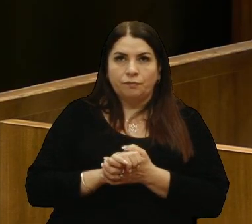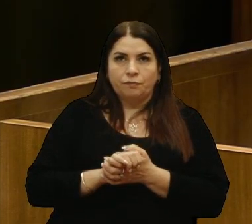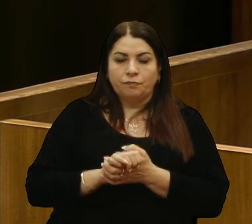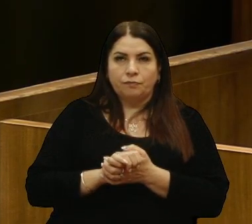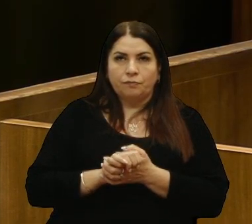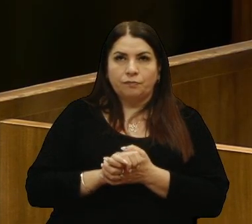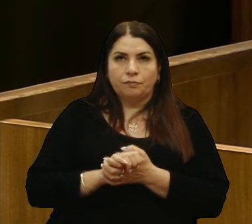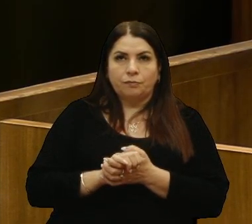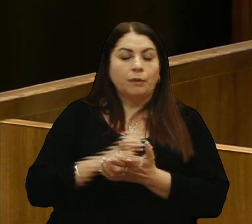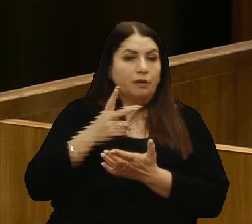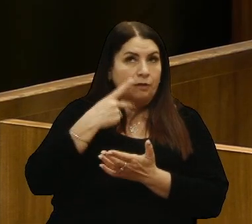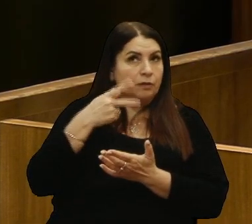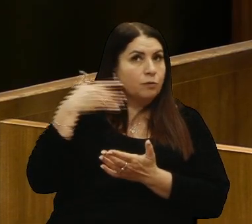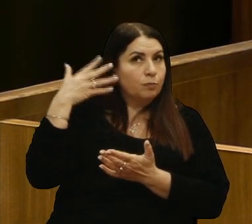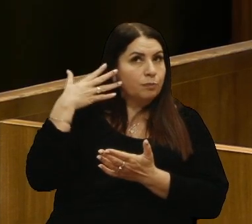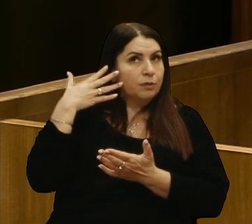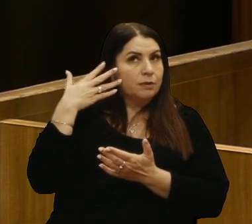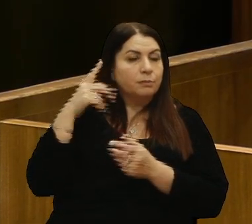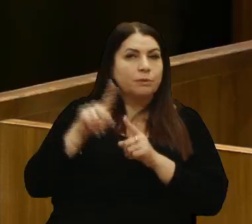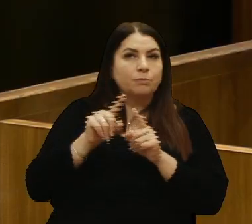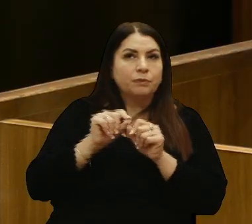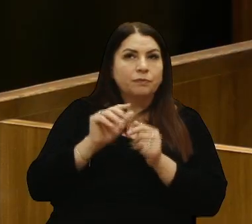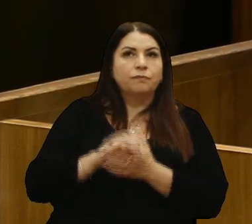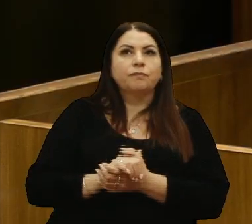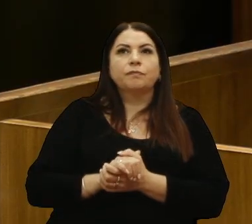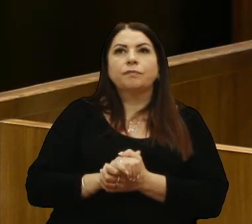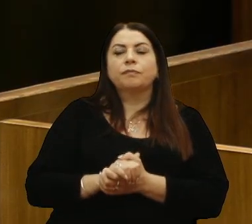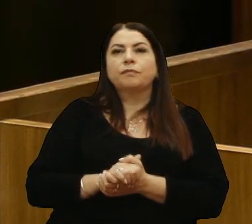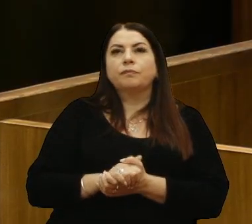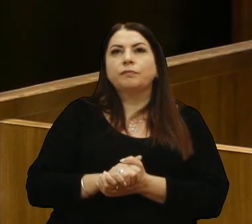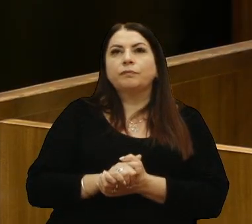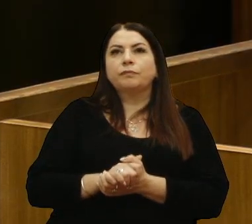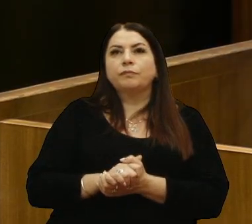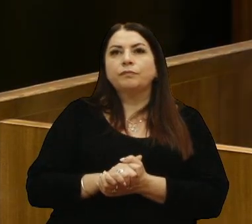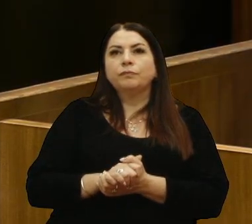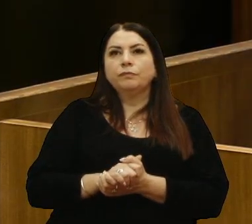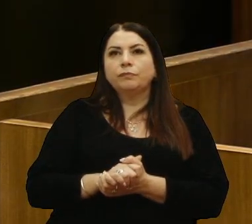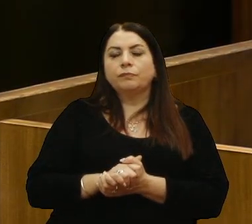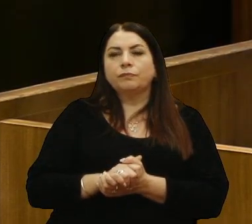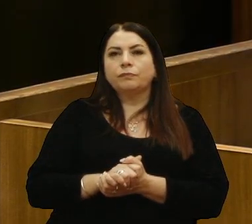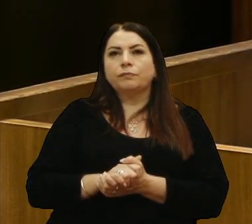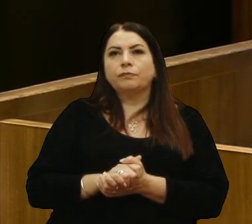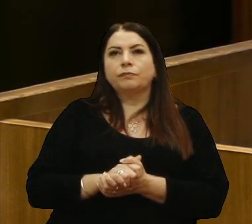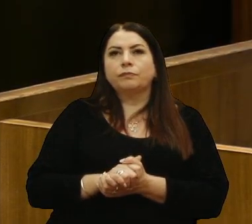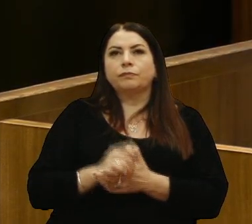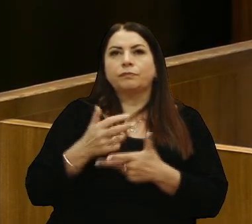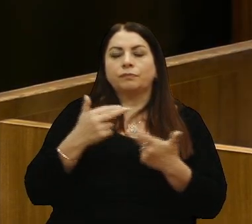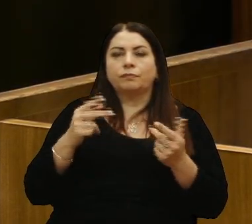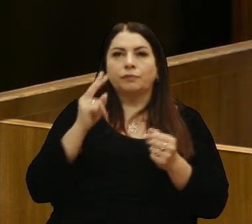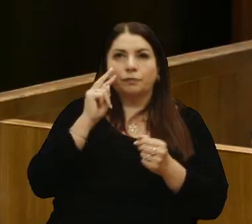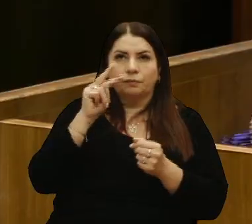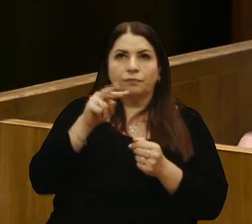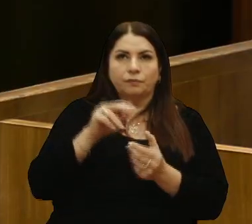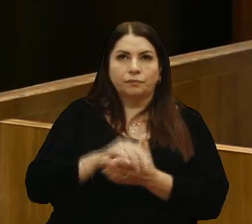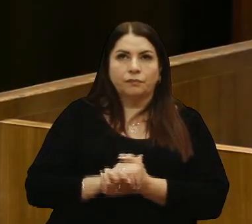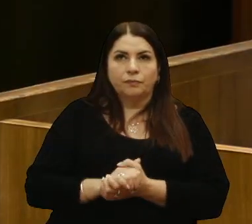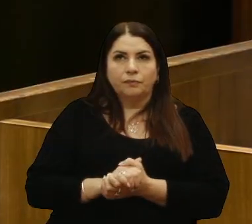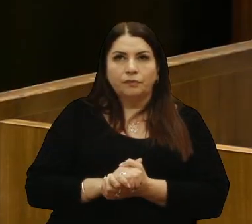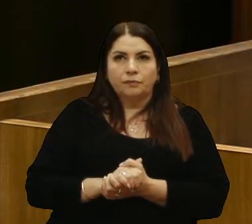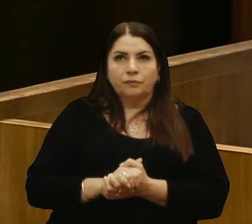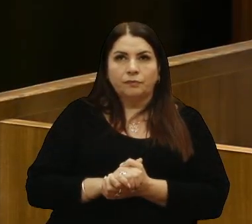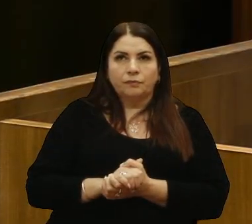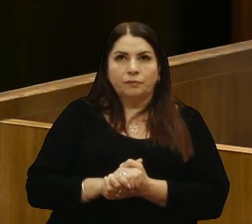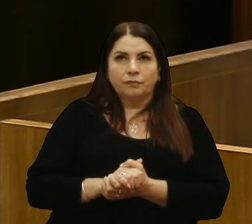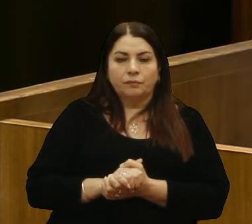no discurso, é por ter sido feito. E outra coisa que eu vi aqui é